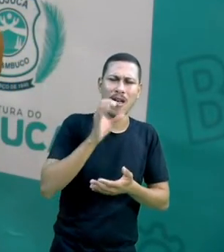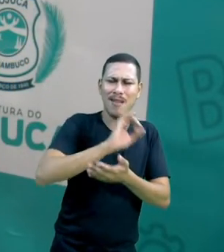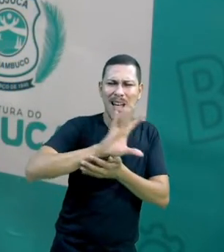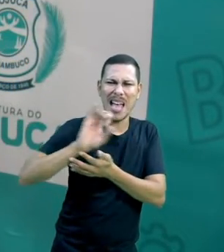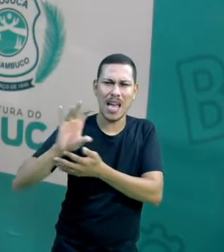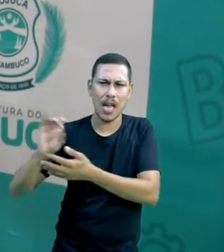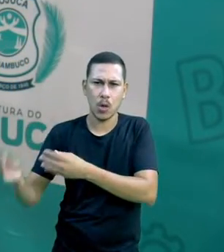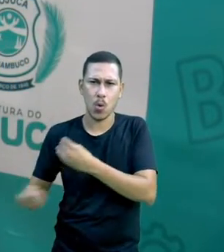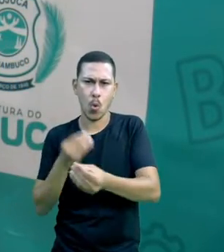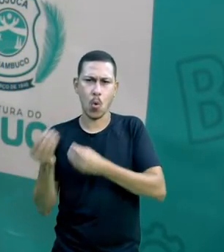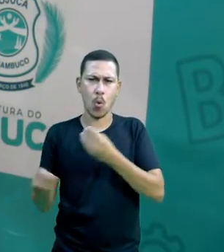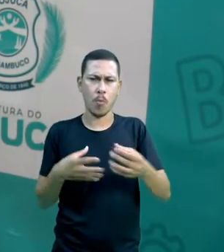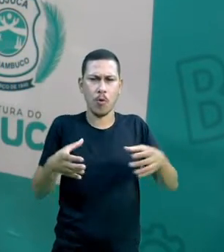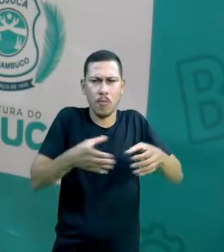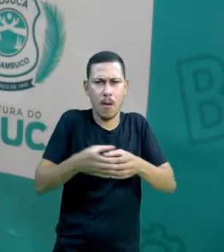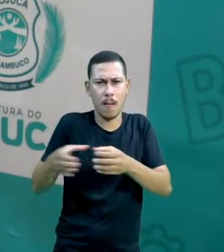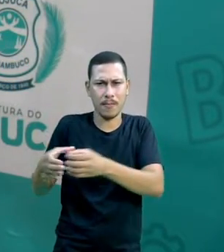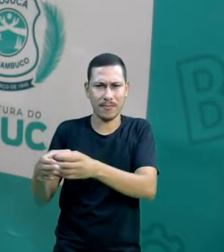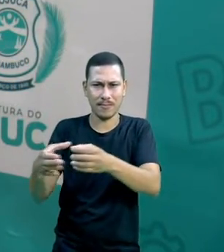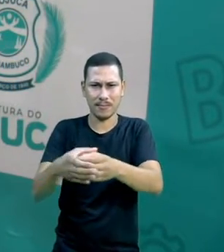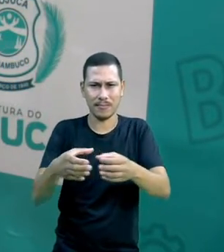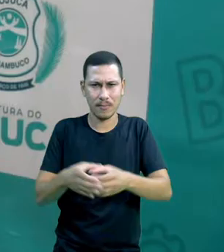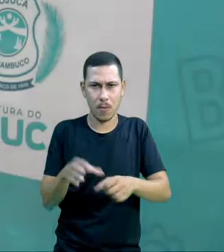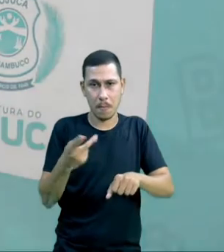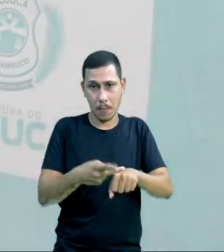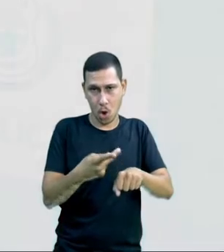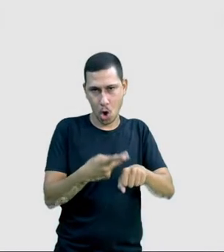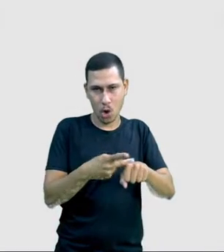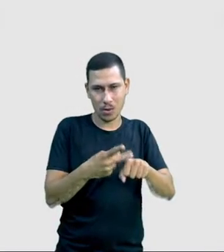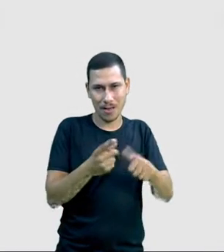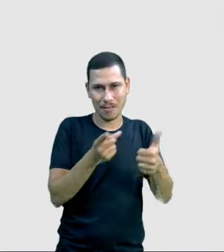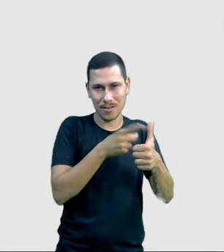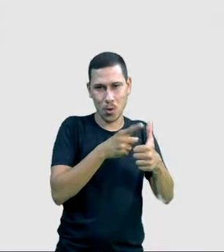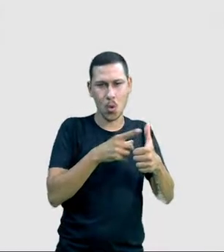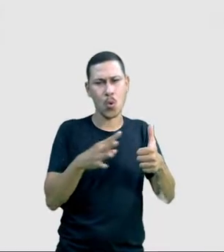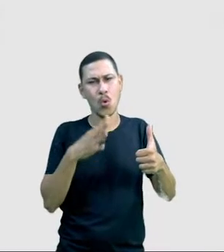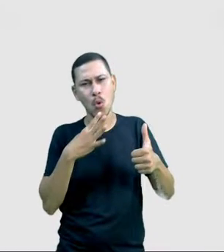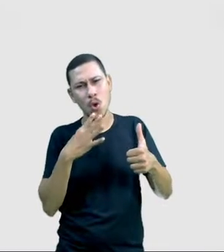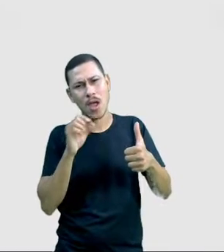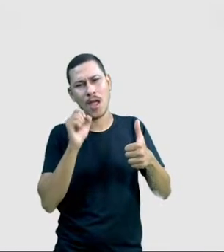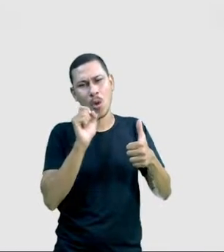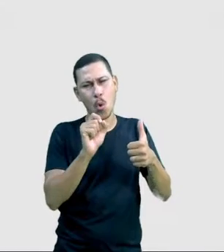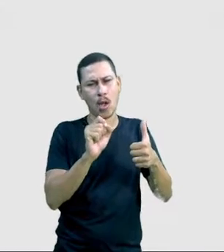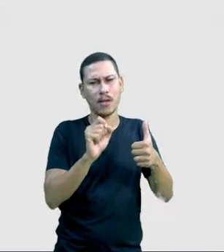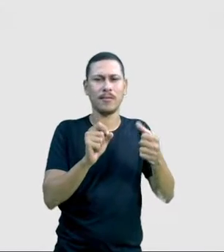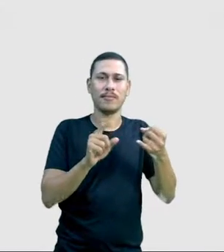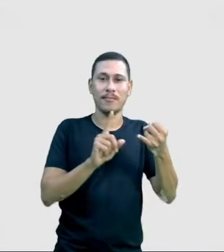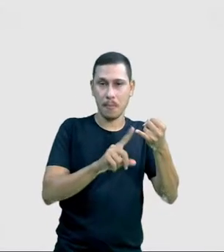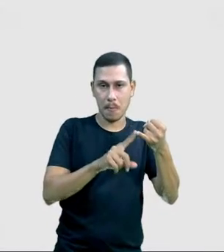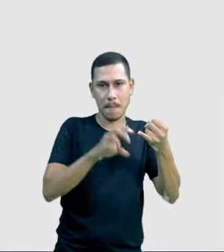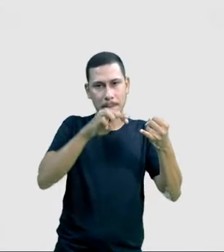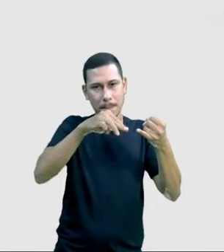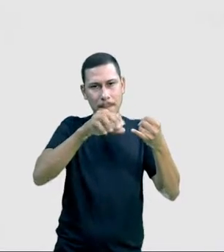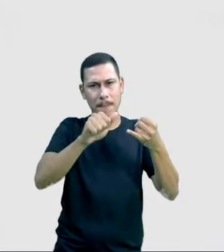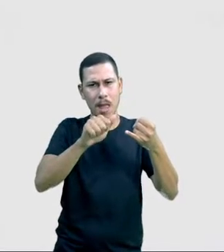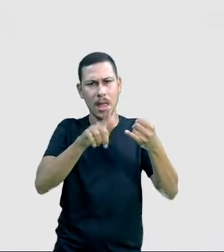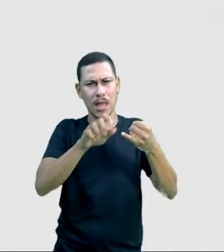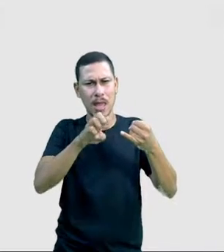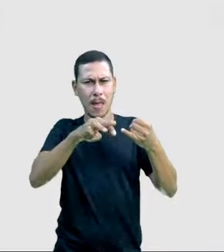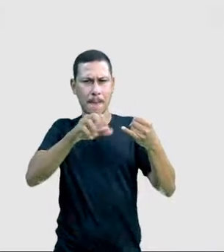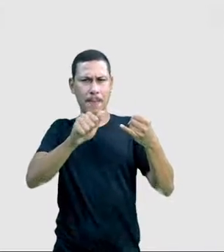um pouquinho de cada uma, como é que ela se forma. A primeira rocha que a gente vai conhecer é a rocha magmática, também conhecida como